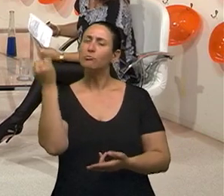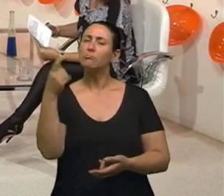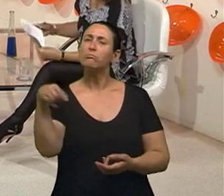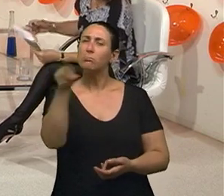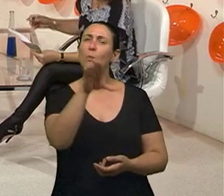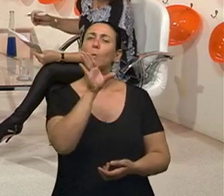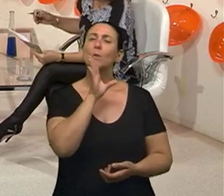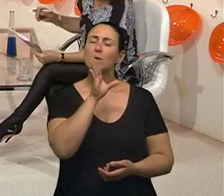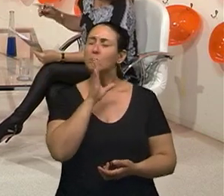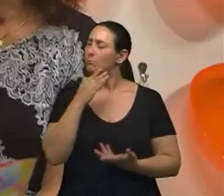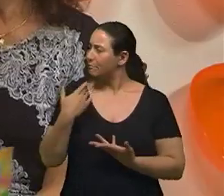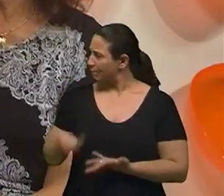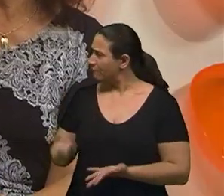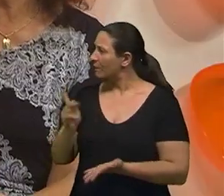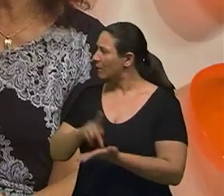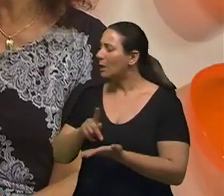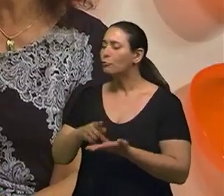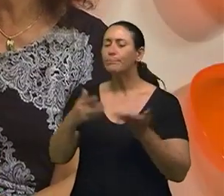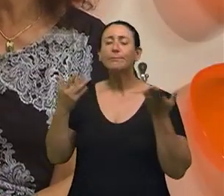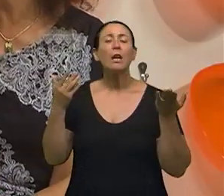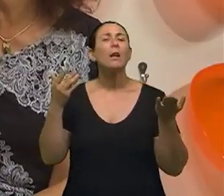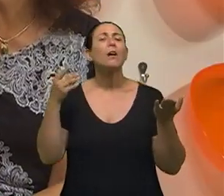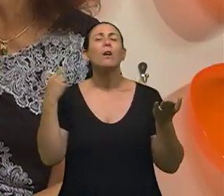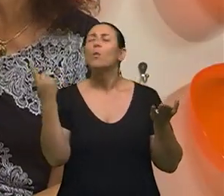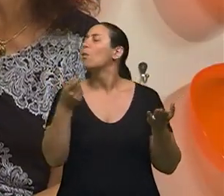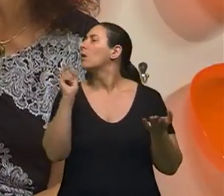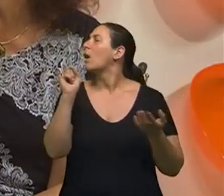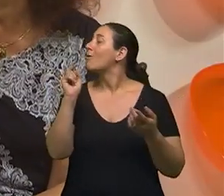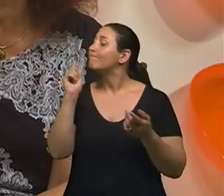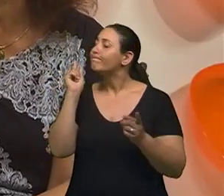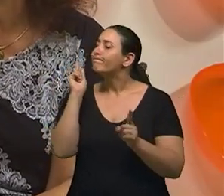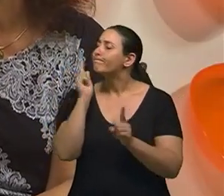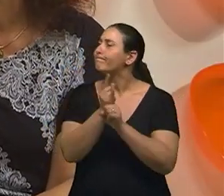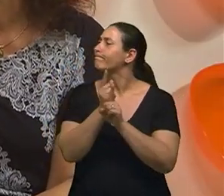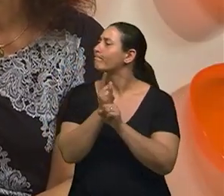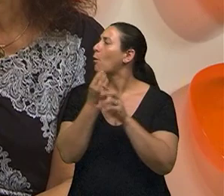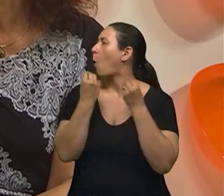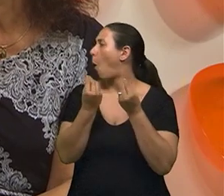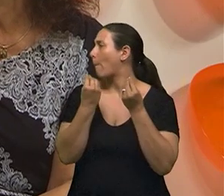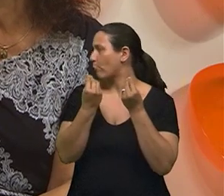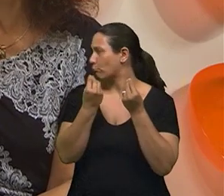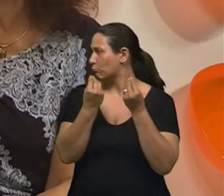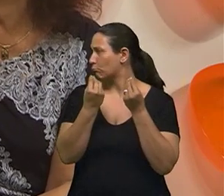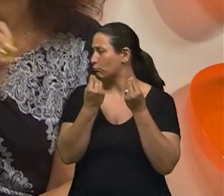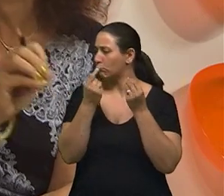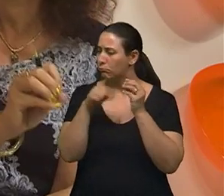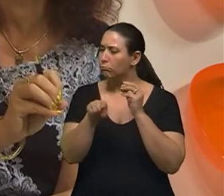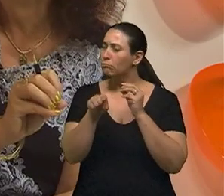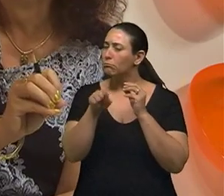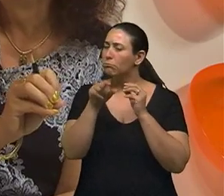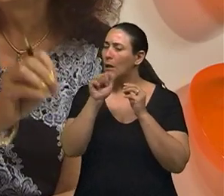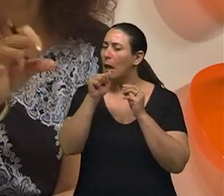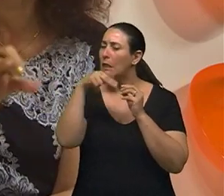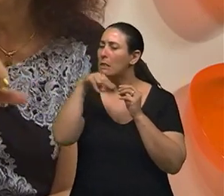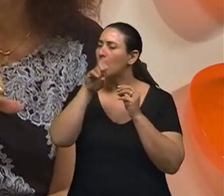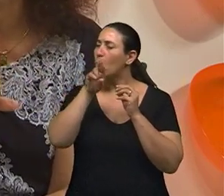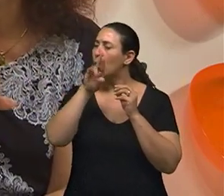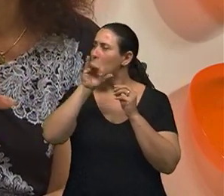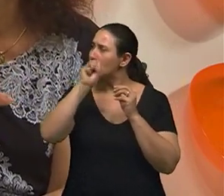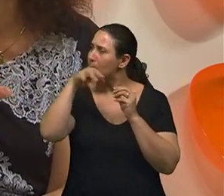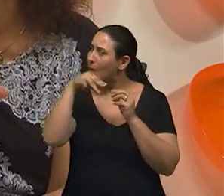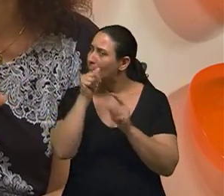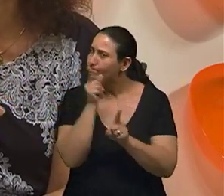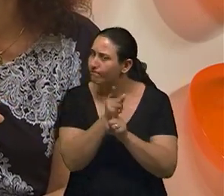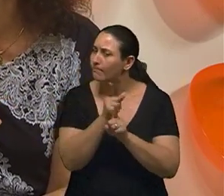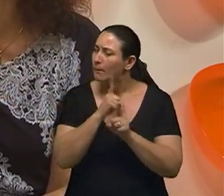telespectadores né Doutor vamos falar um pouquinho de como diagnosticar esse aneurisma da horta que ele está